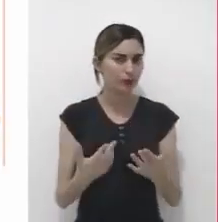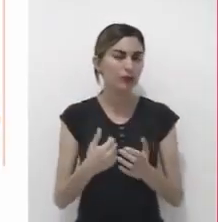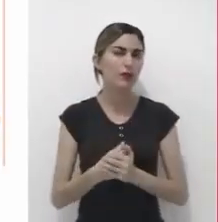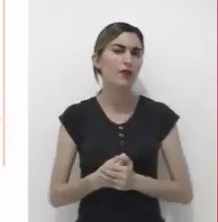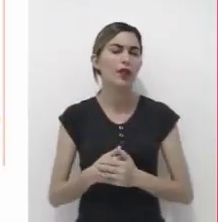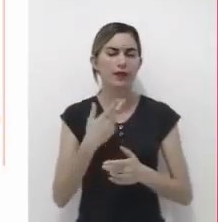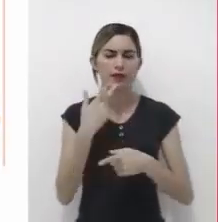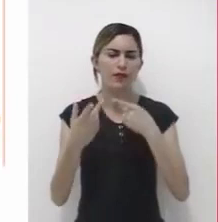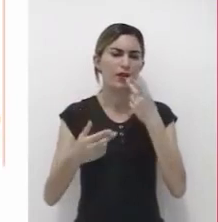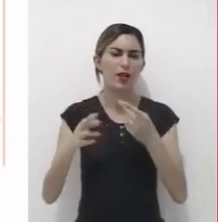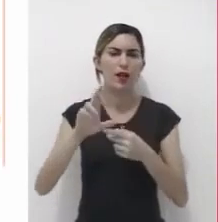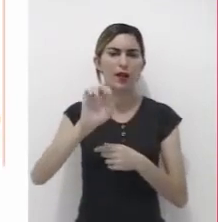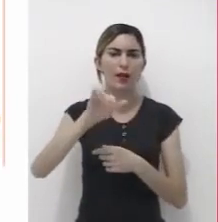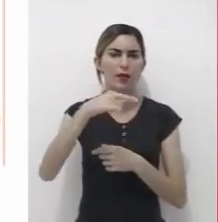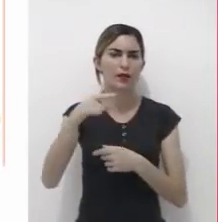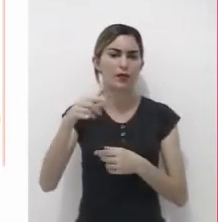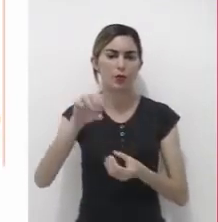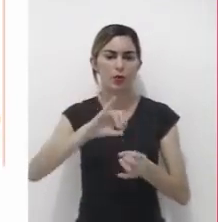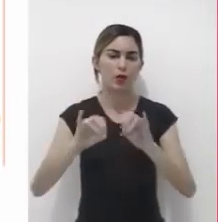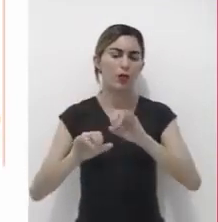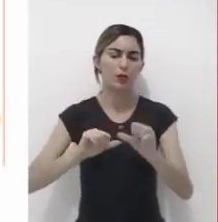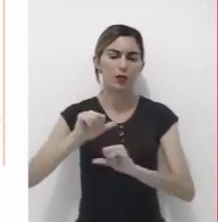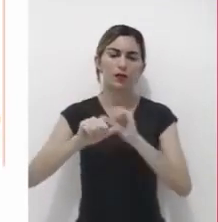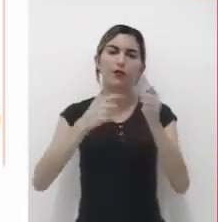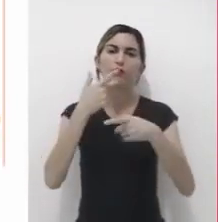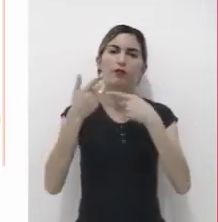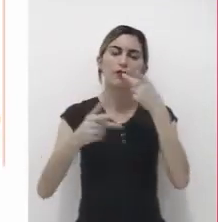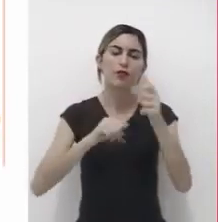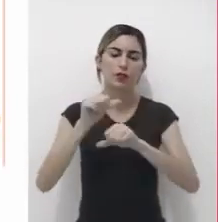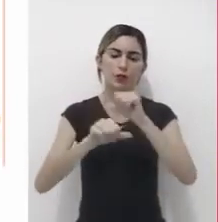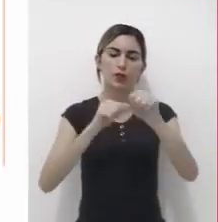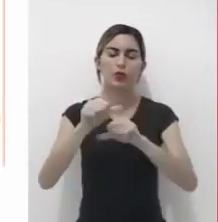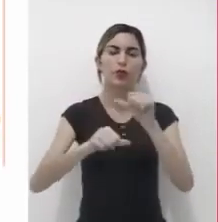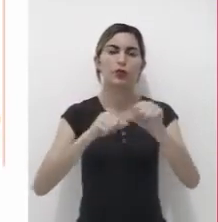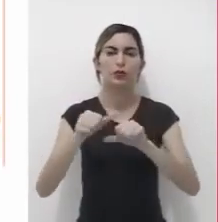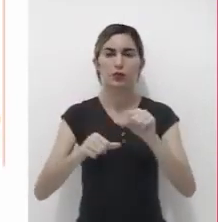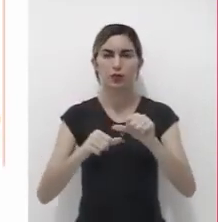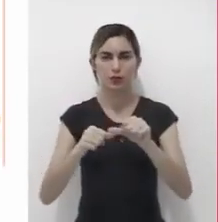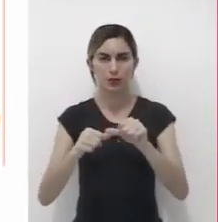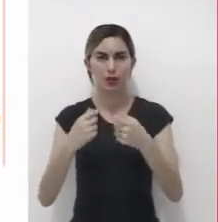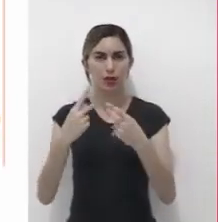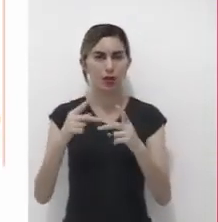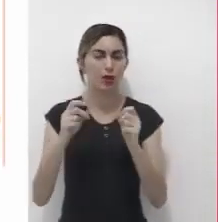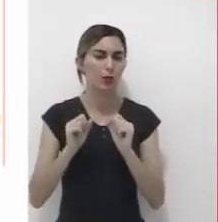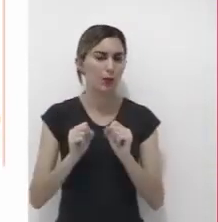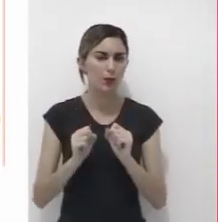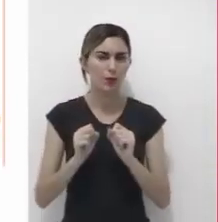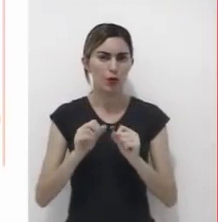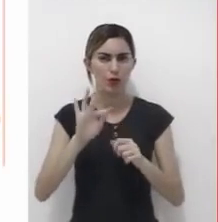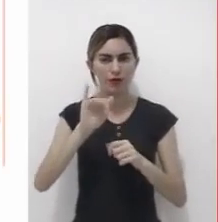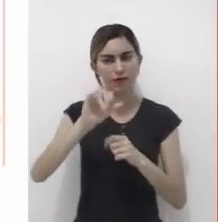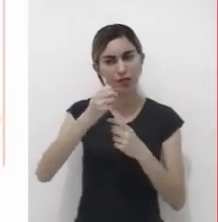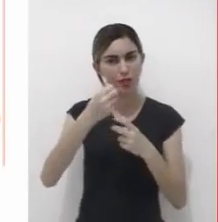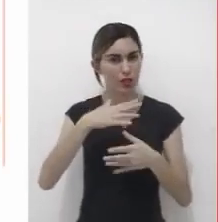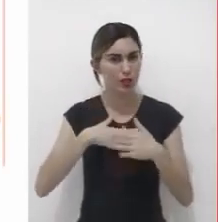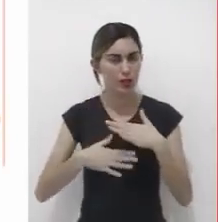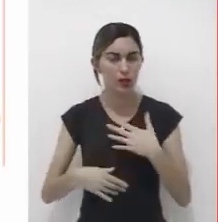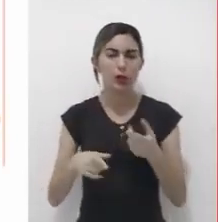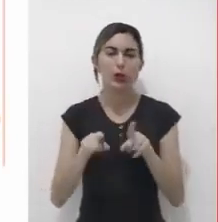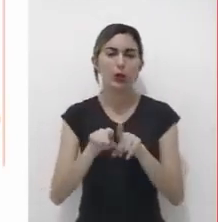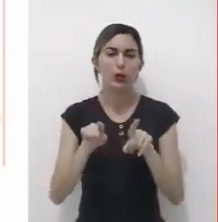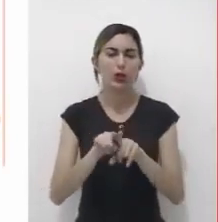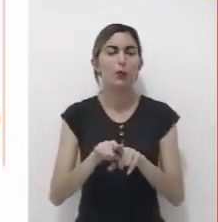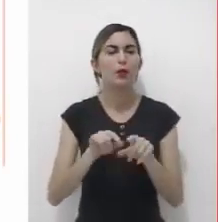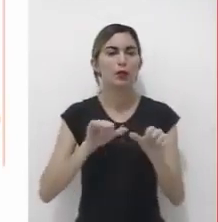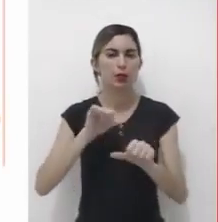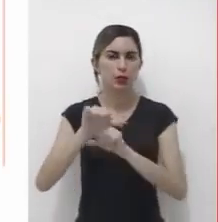falar de reações químicas, a gente tem que falar sobre transformações. As transformações, elas podem ser físicas e elas